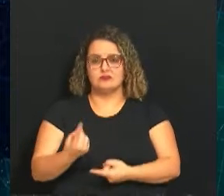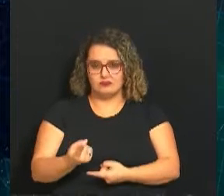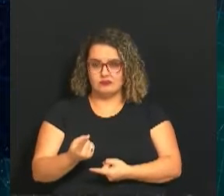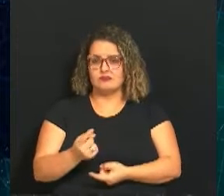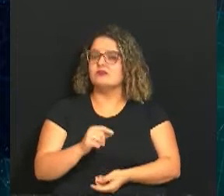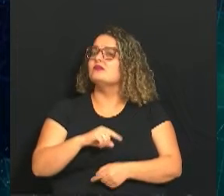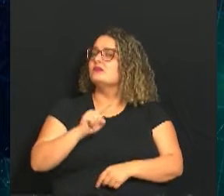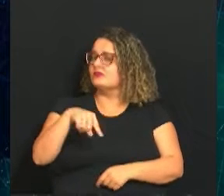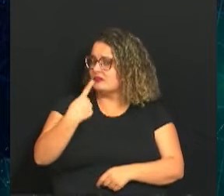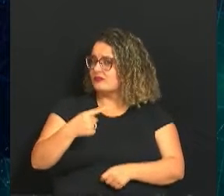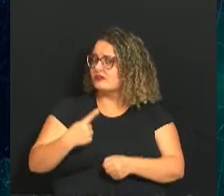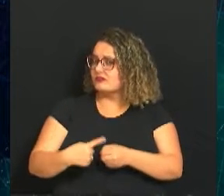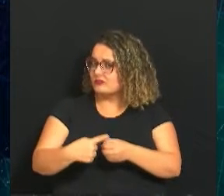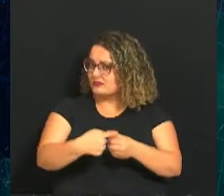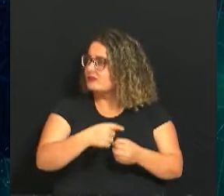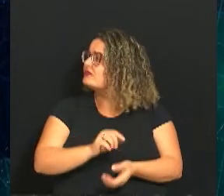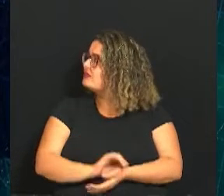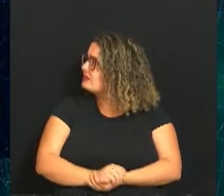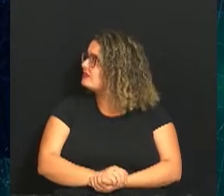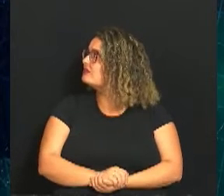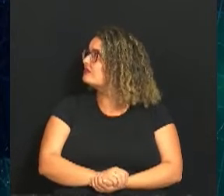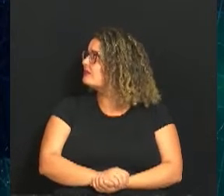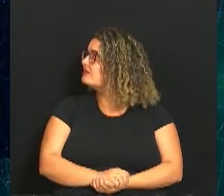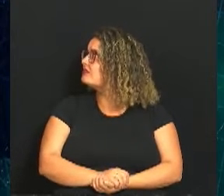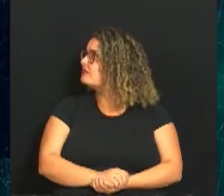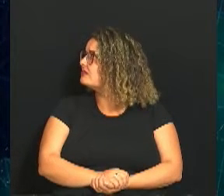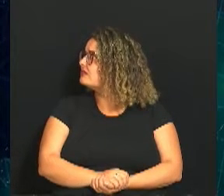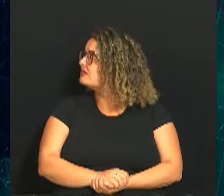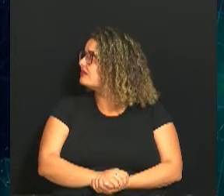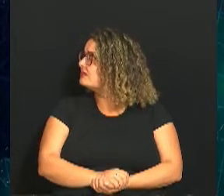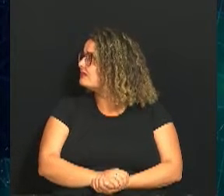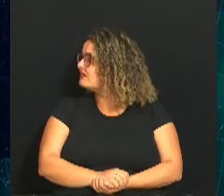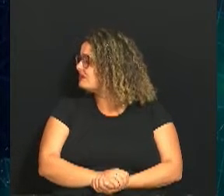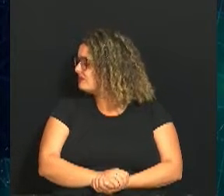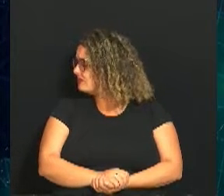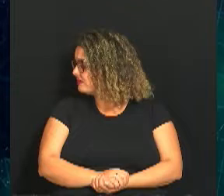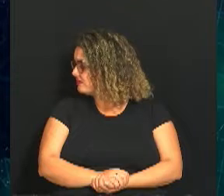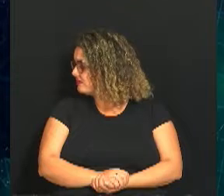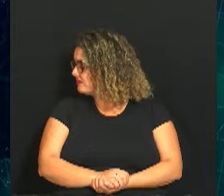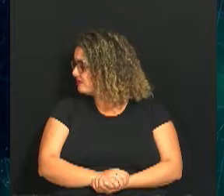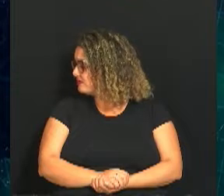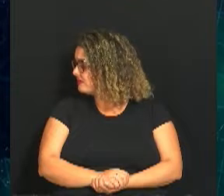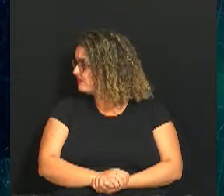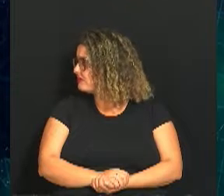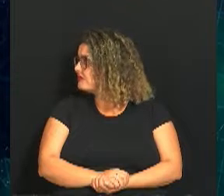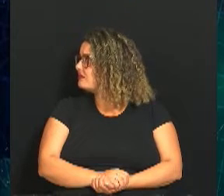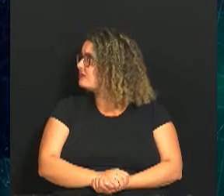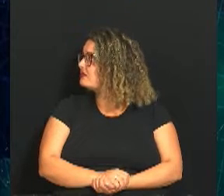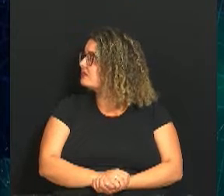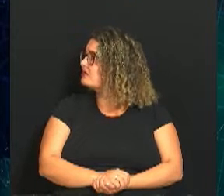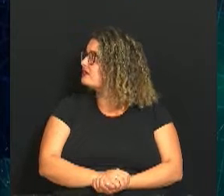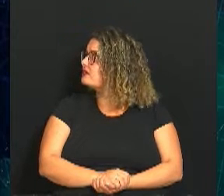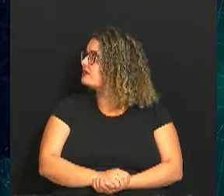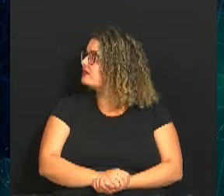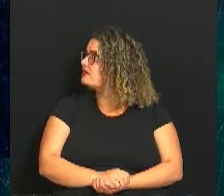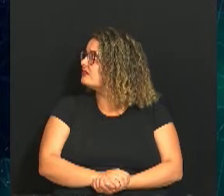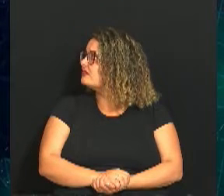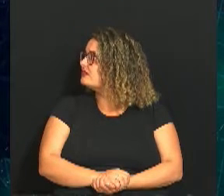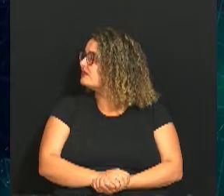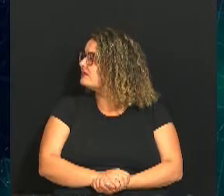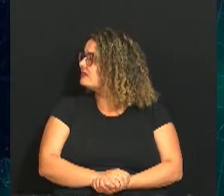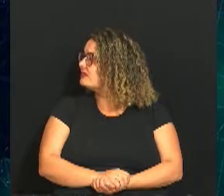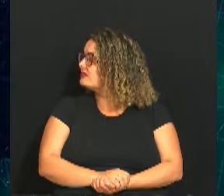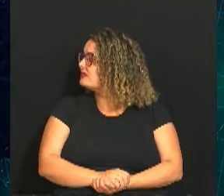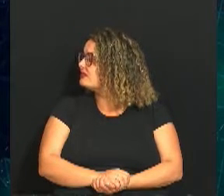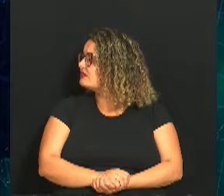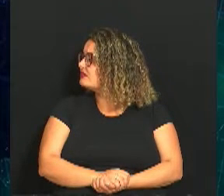242 óbitos, Vinhedo, 227, Montemor, 216, Jaguariúna, 205,